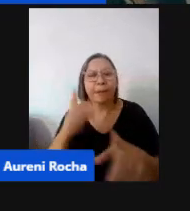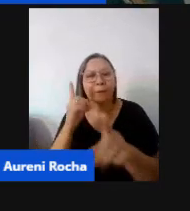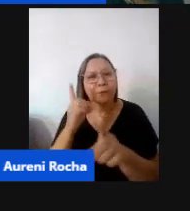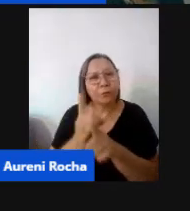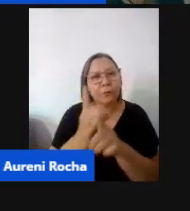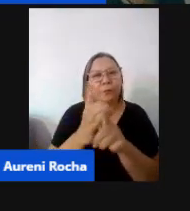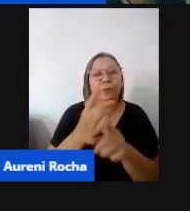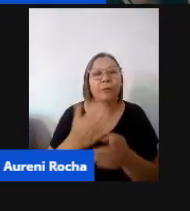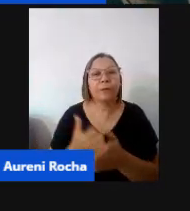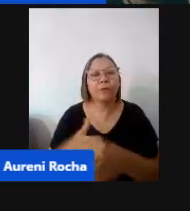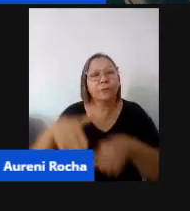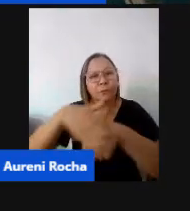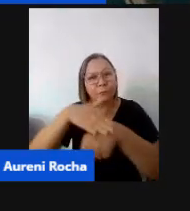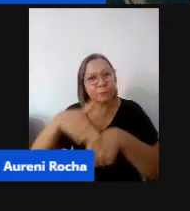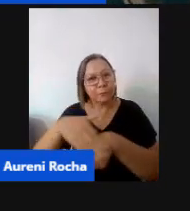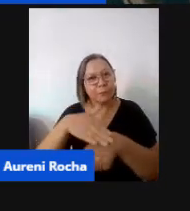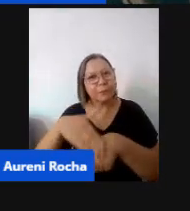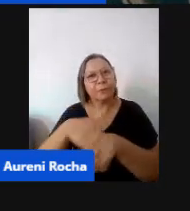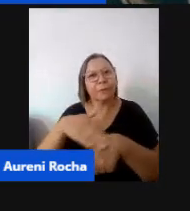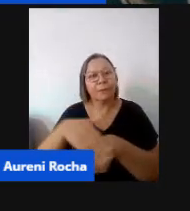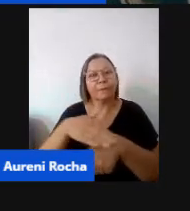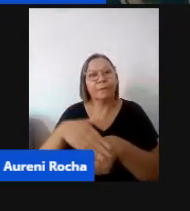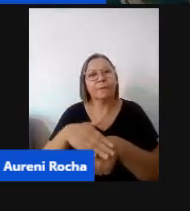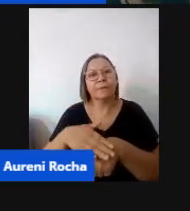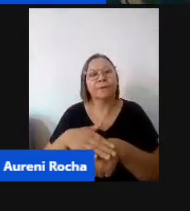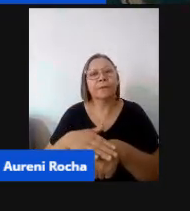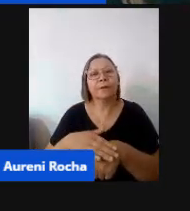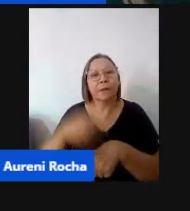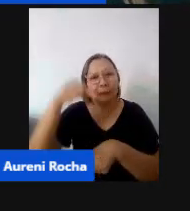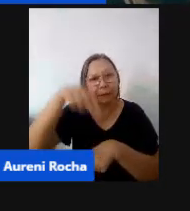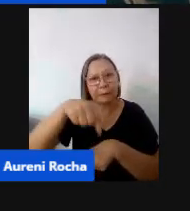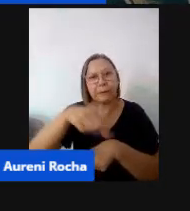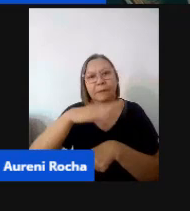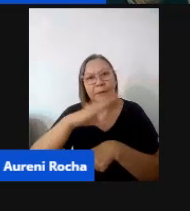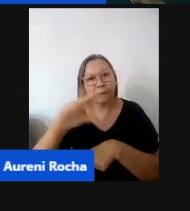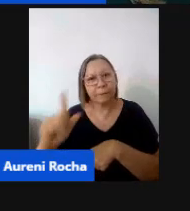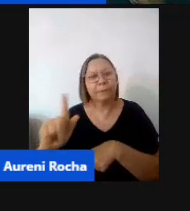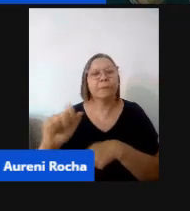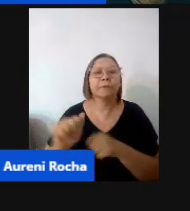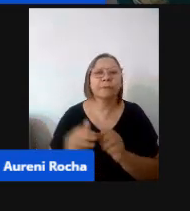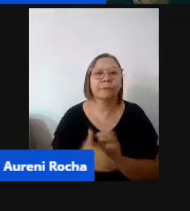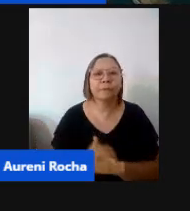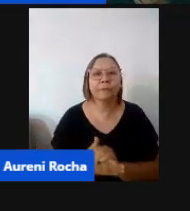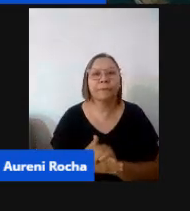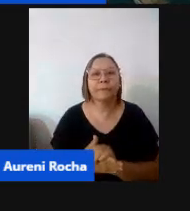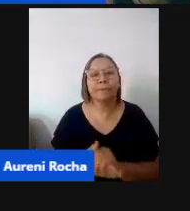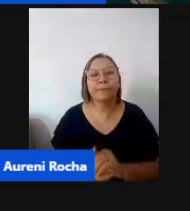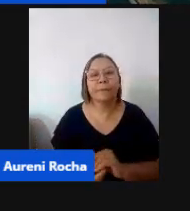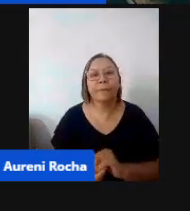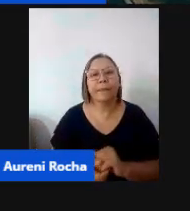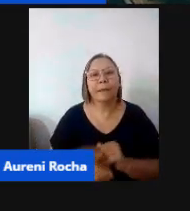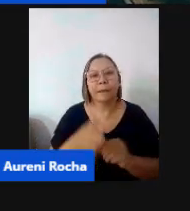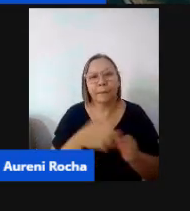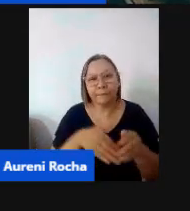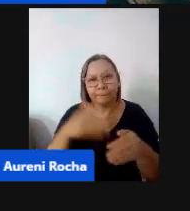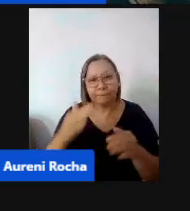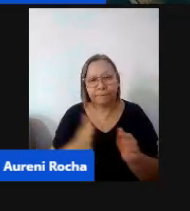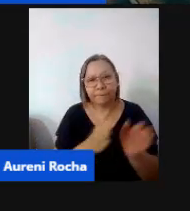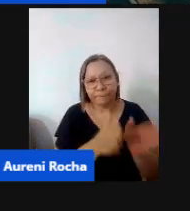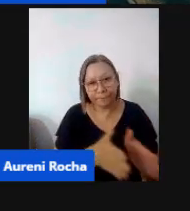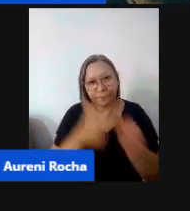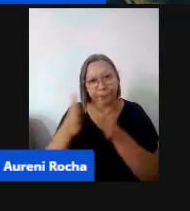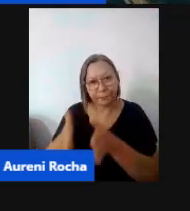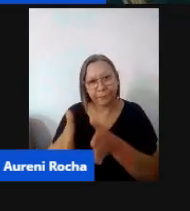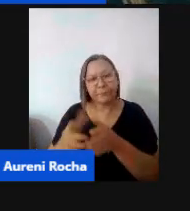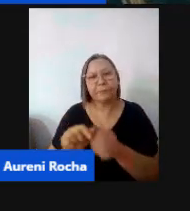encontros de conversação no nosso campus aqui em Campo Grande. E aí, na sequência, depois das imagens,